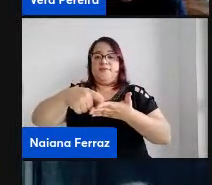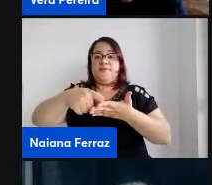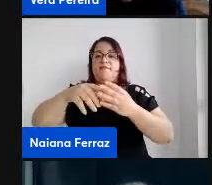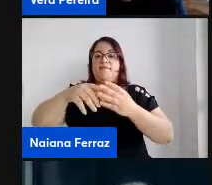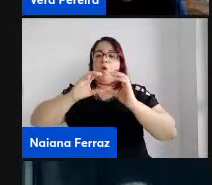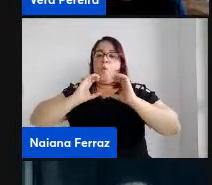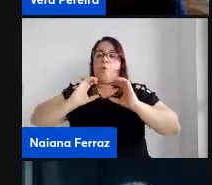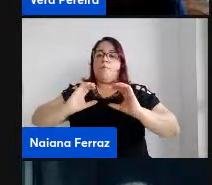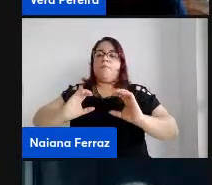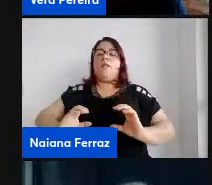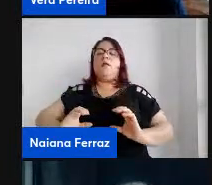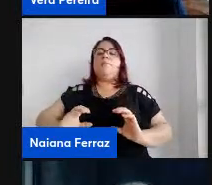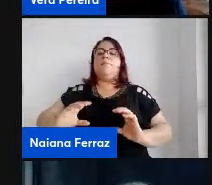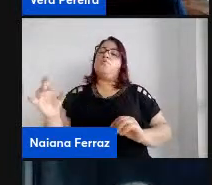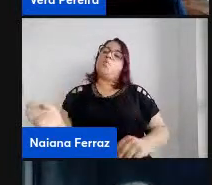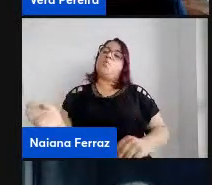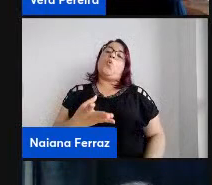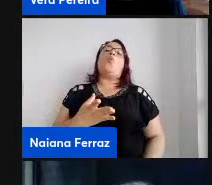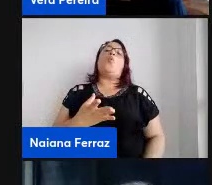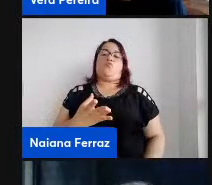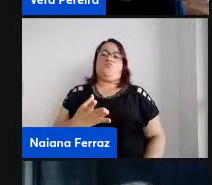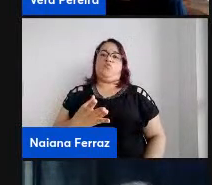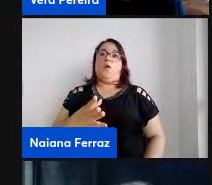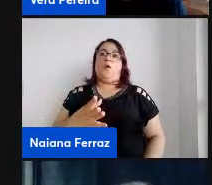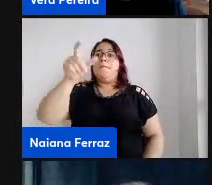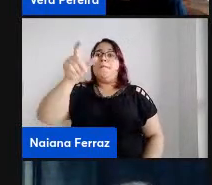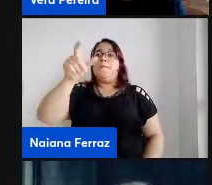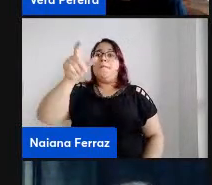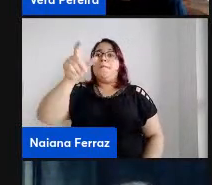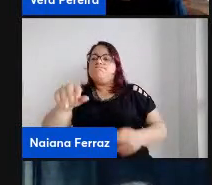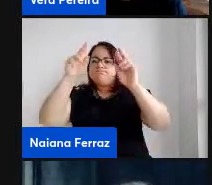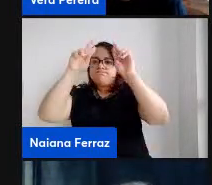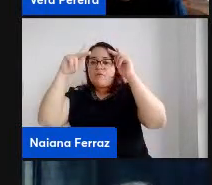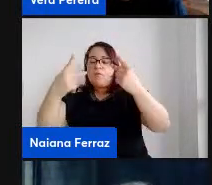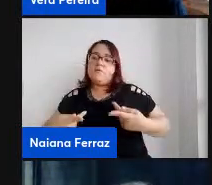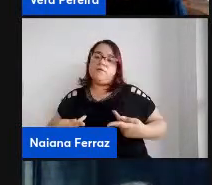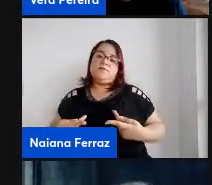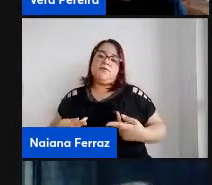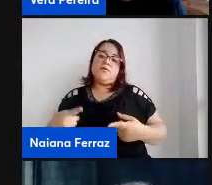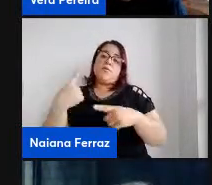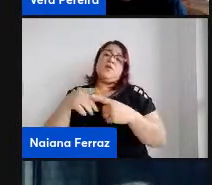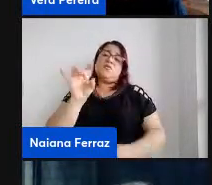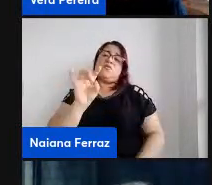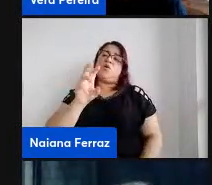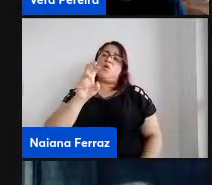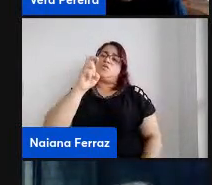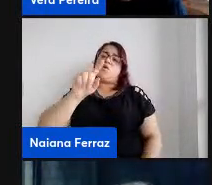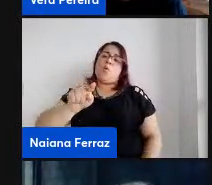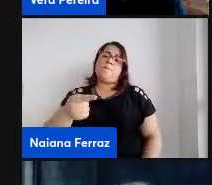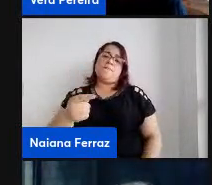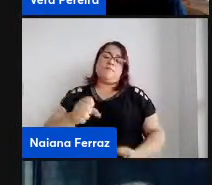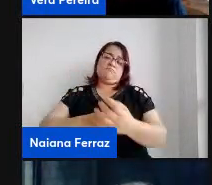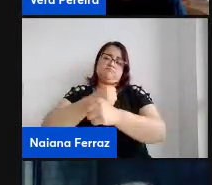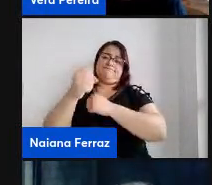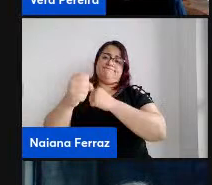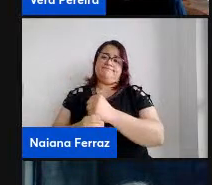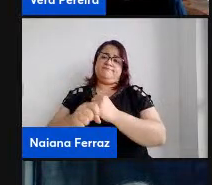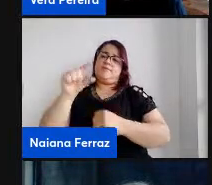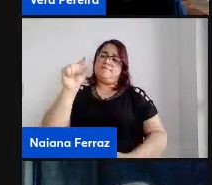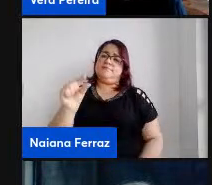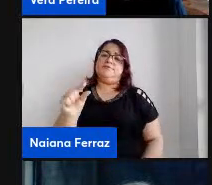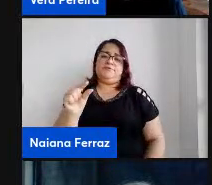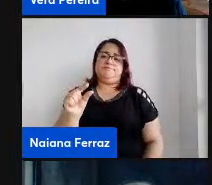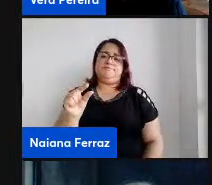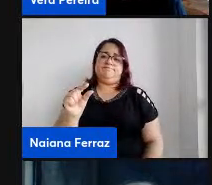nossa espécie. Novo porque só tem 5 mil anos. 5 mil anos é pouco. Portanto,